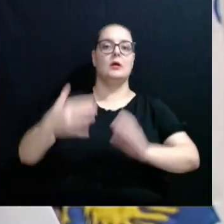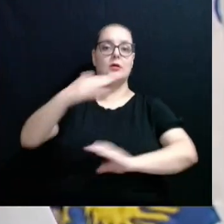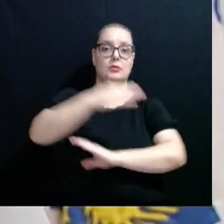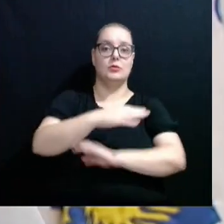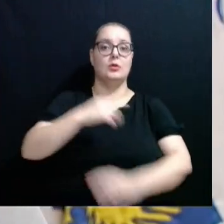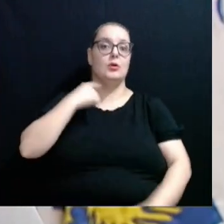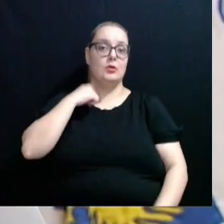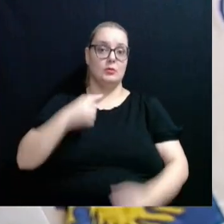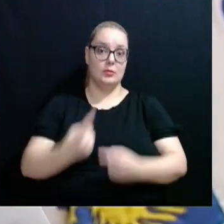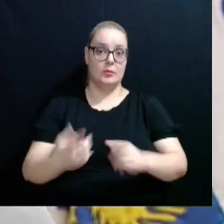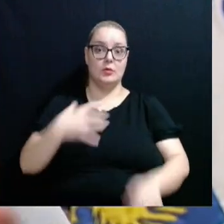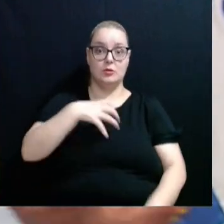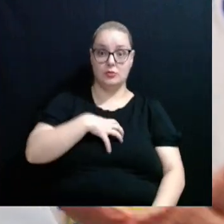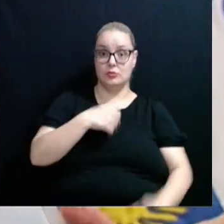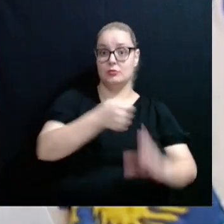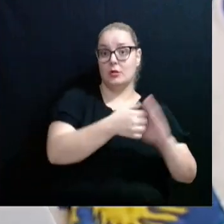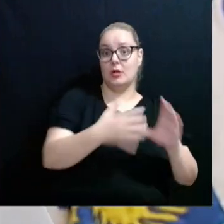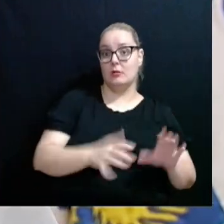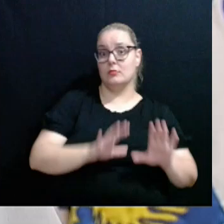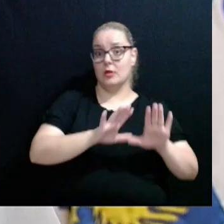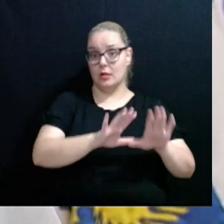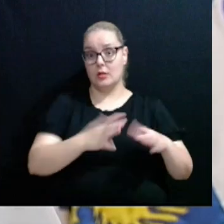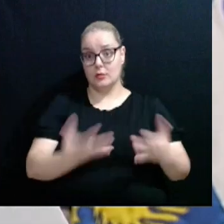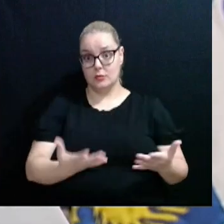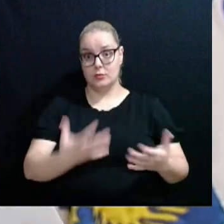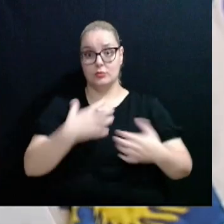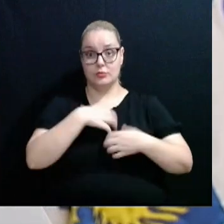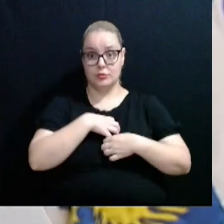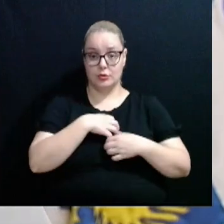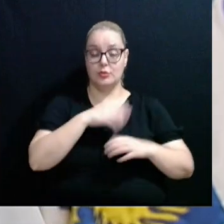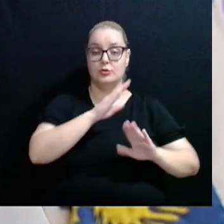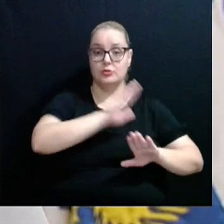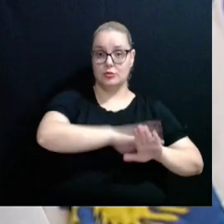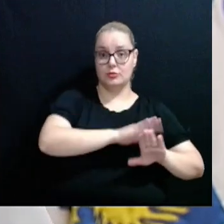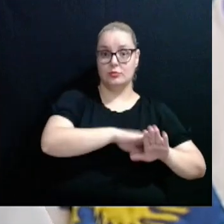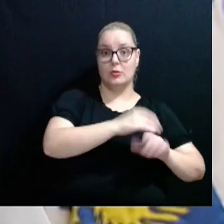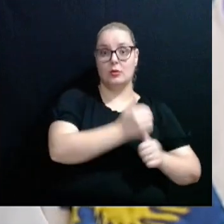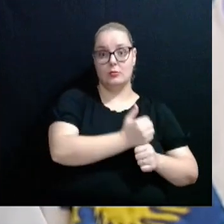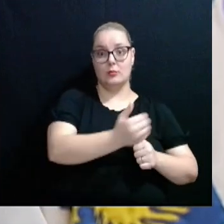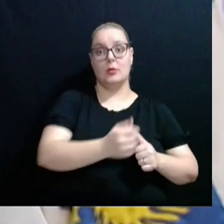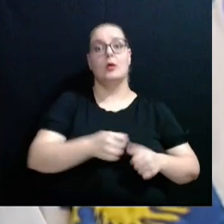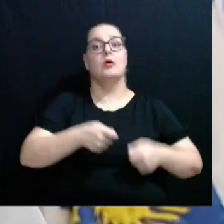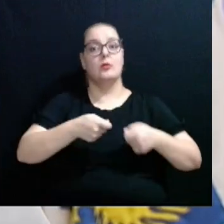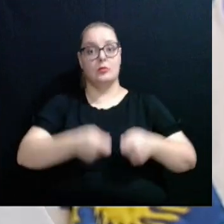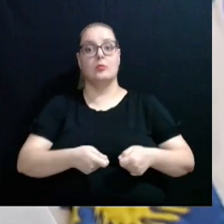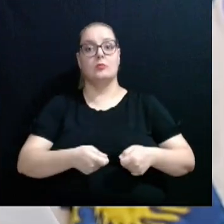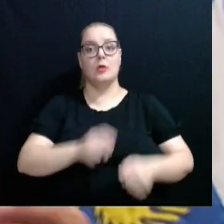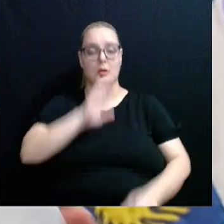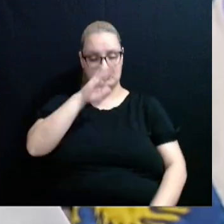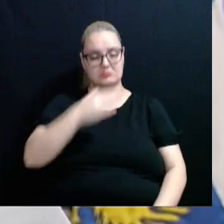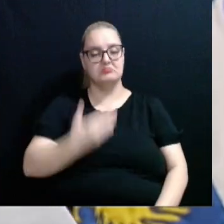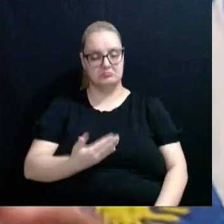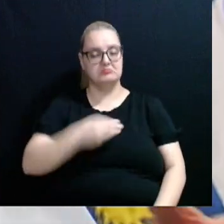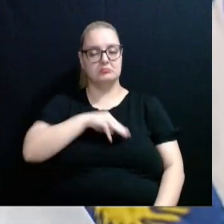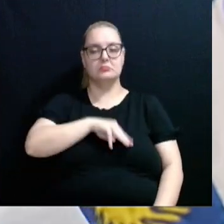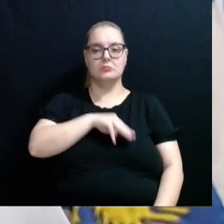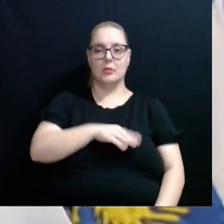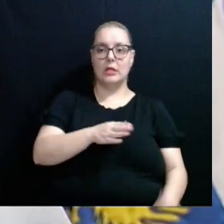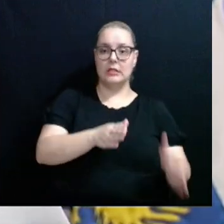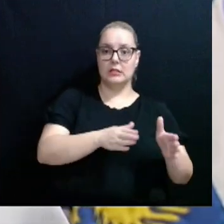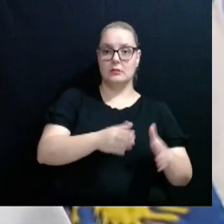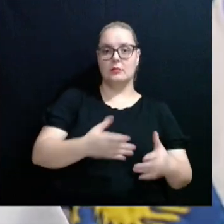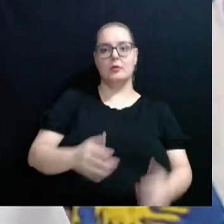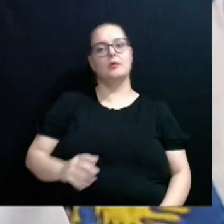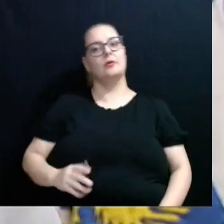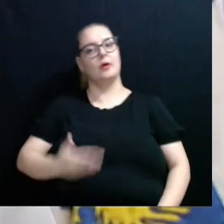sua característica, seu estilo de exercer o mandato. Acho que cumpriu com honradez essa missão, né? Conquistou amigos, respeito